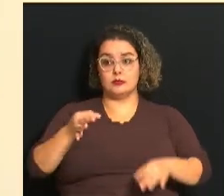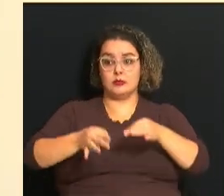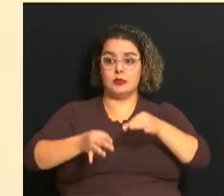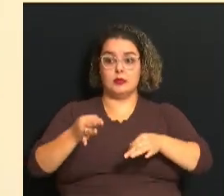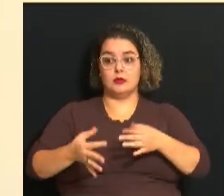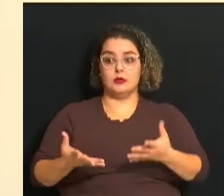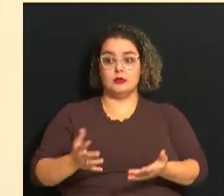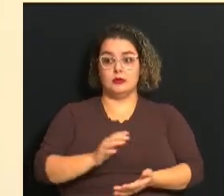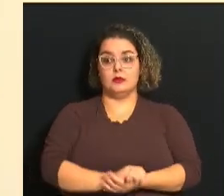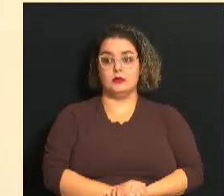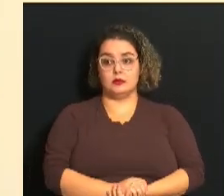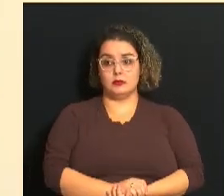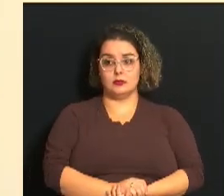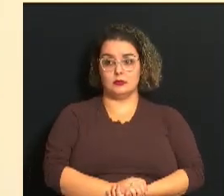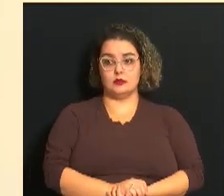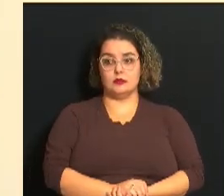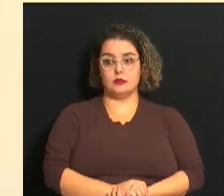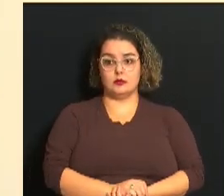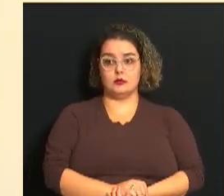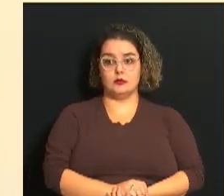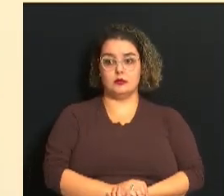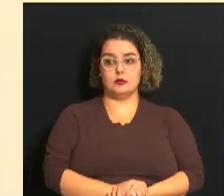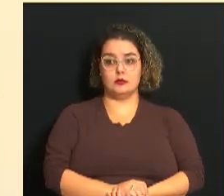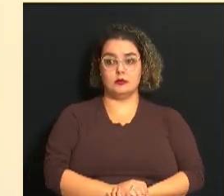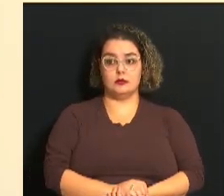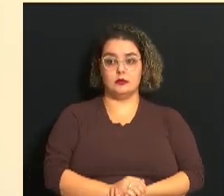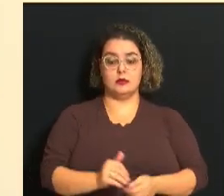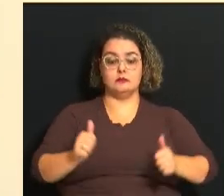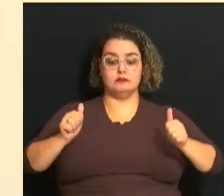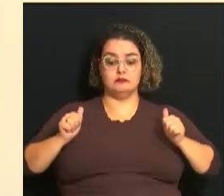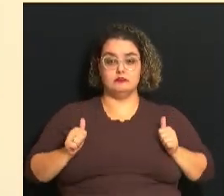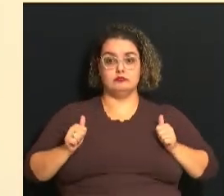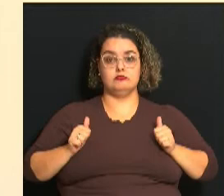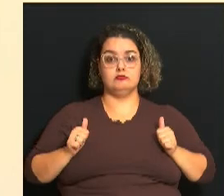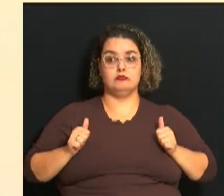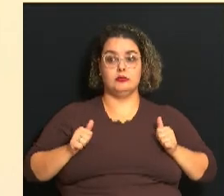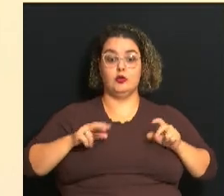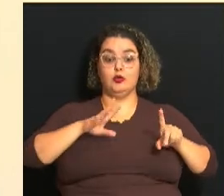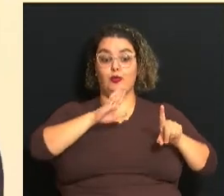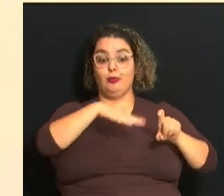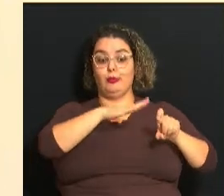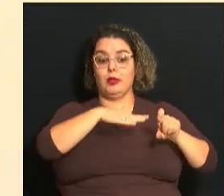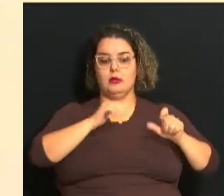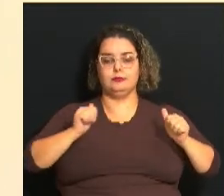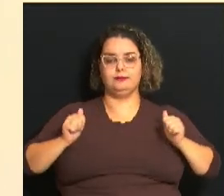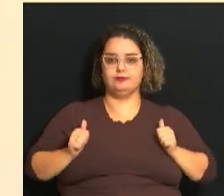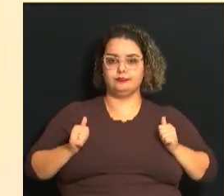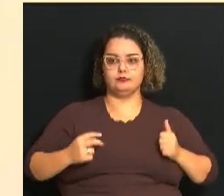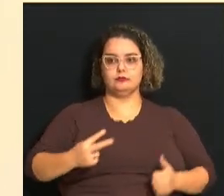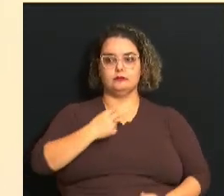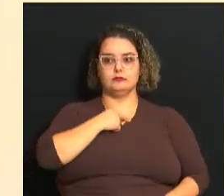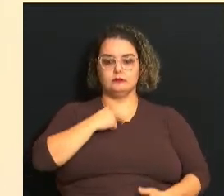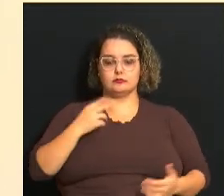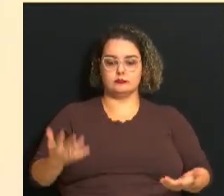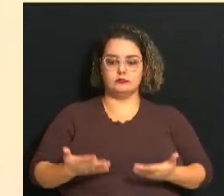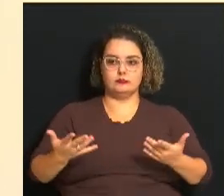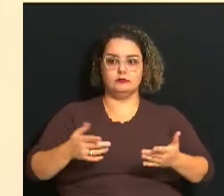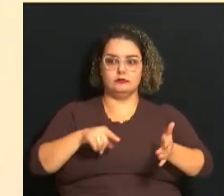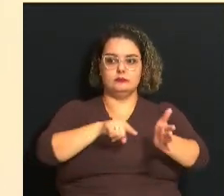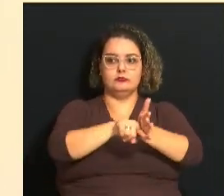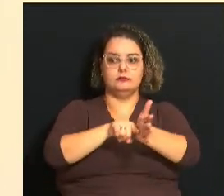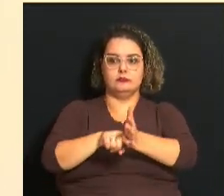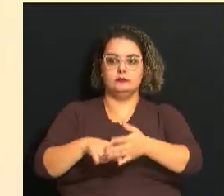montado na sua suposta imparcialidade é no mito da imparcialidade não pode contribuir para a investigação né